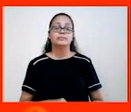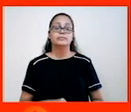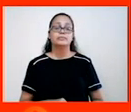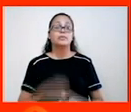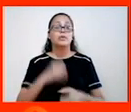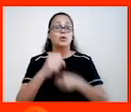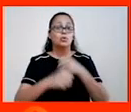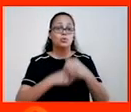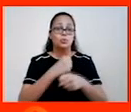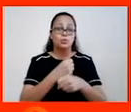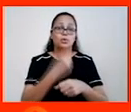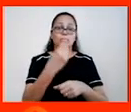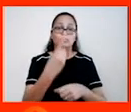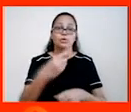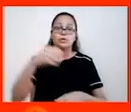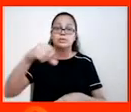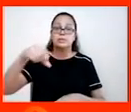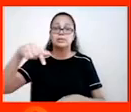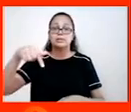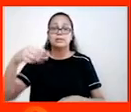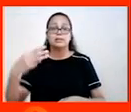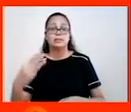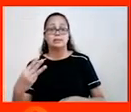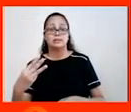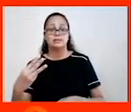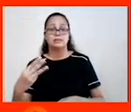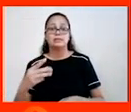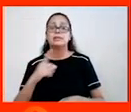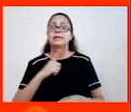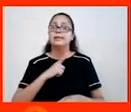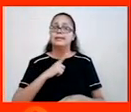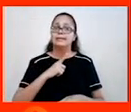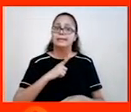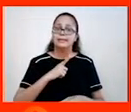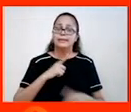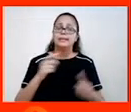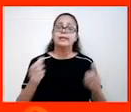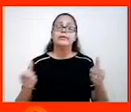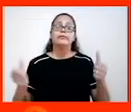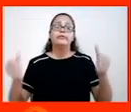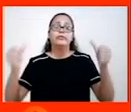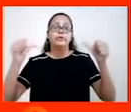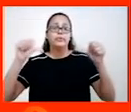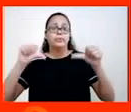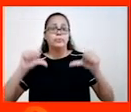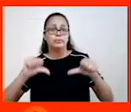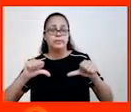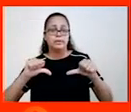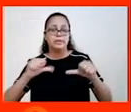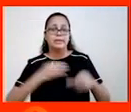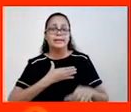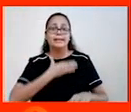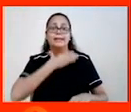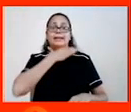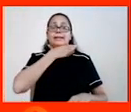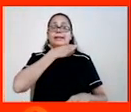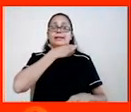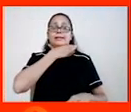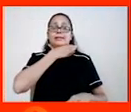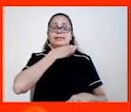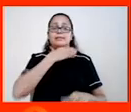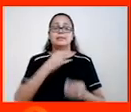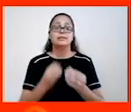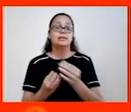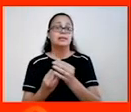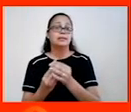Continuando. Em 1973, houve uma crise que foi denominada de crise econômica do petróleo, Essa